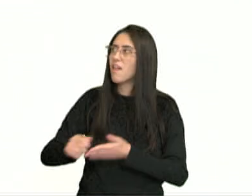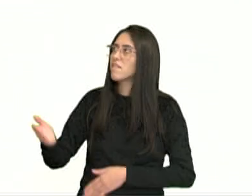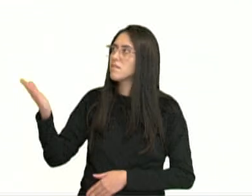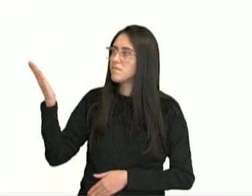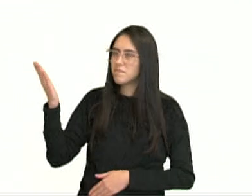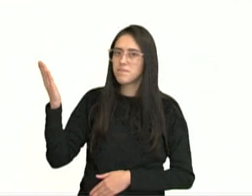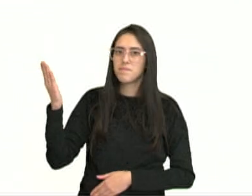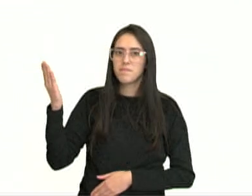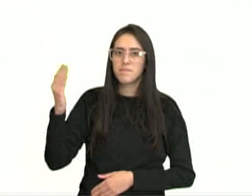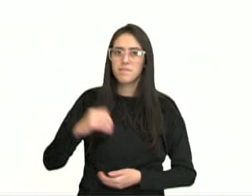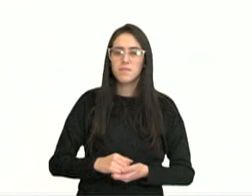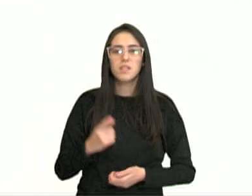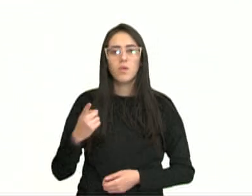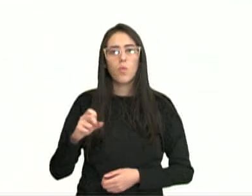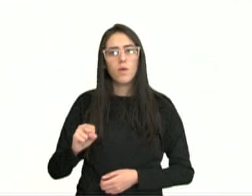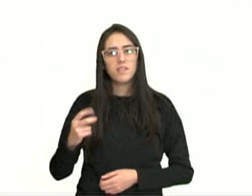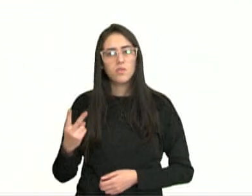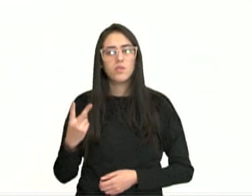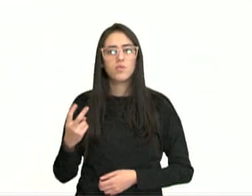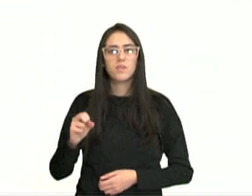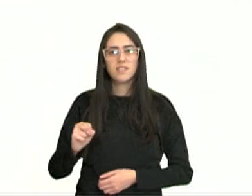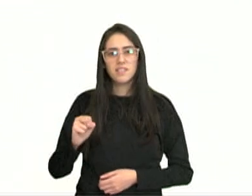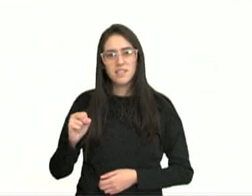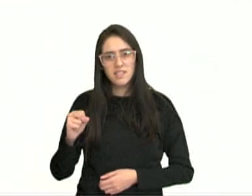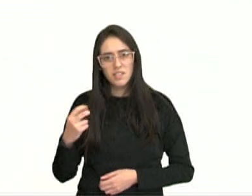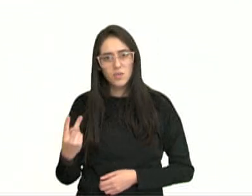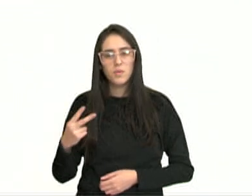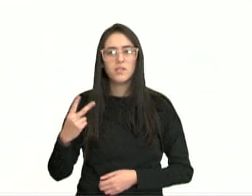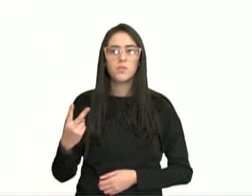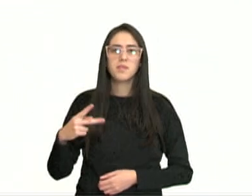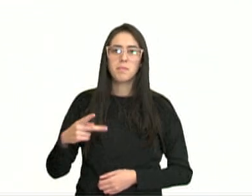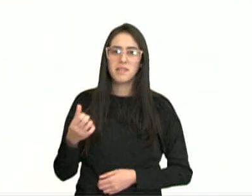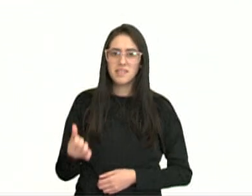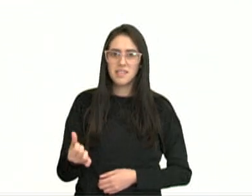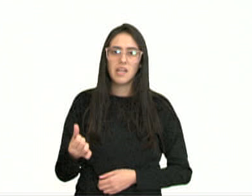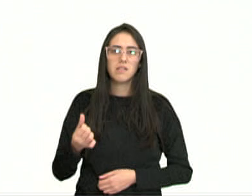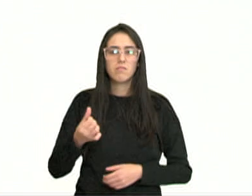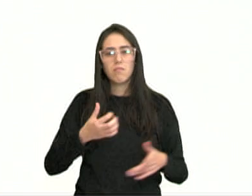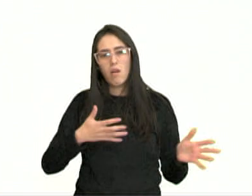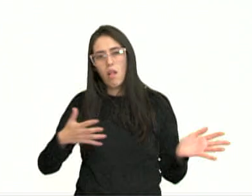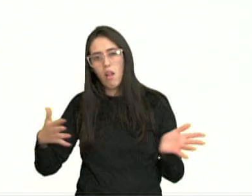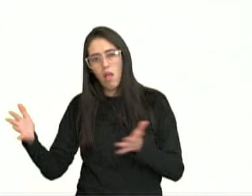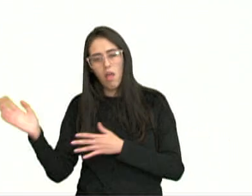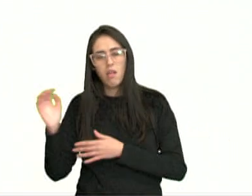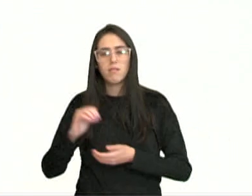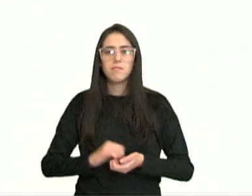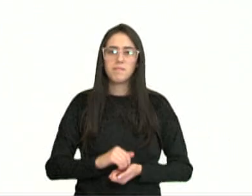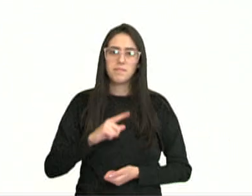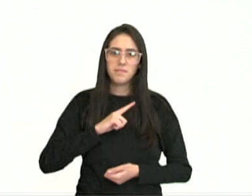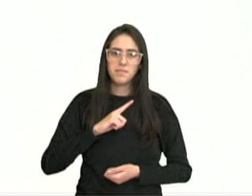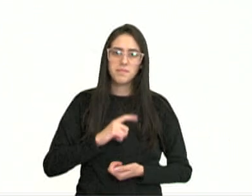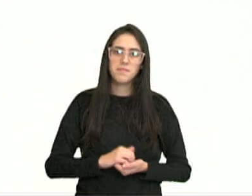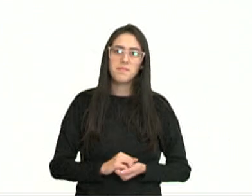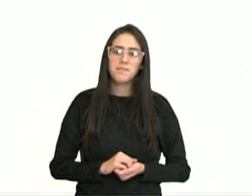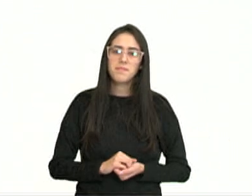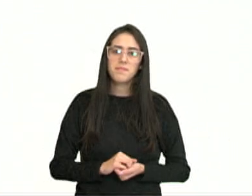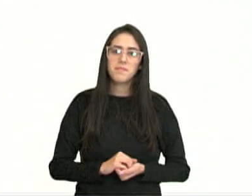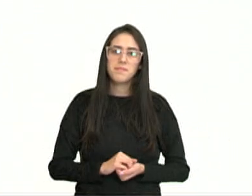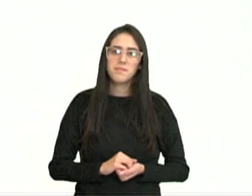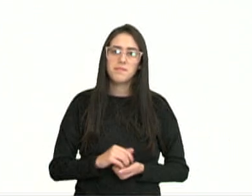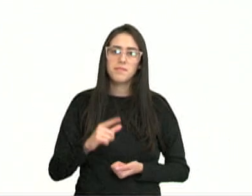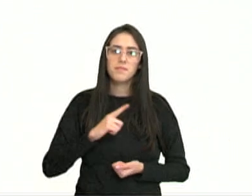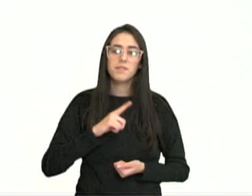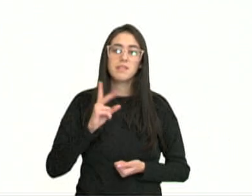sequência, vai estar lá 1S2, 2S2, 2P6, 3S2, 3P6, 4S2 e assim por diante,